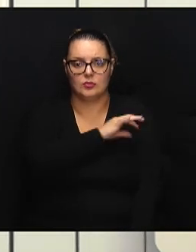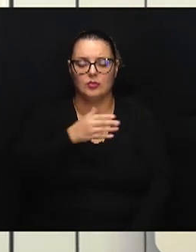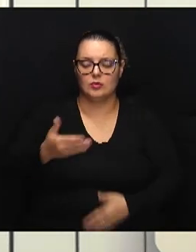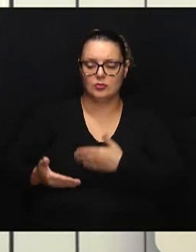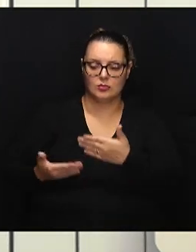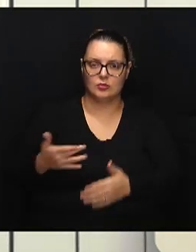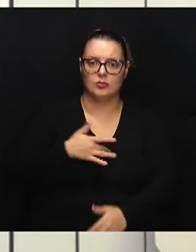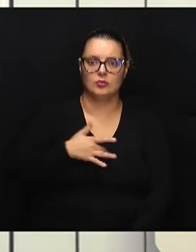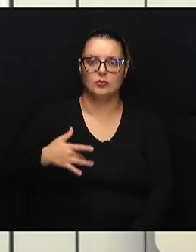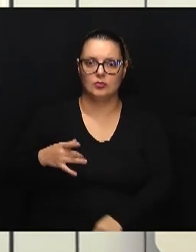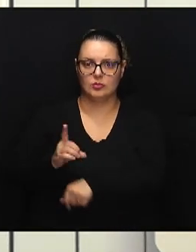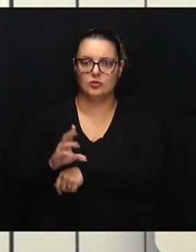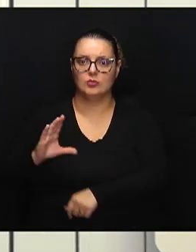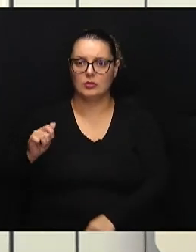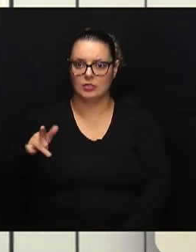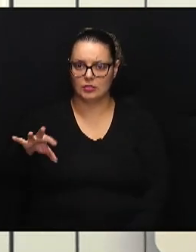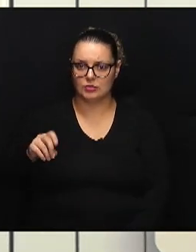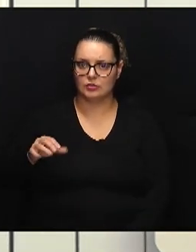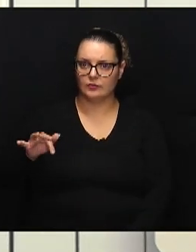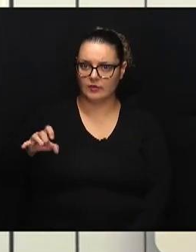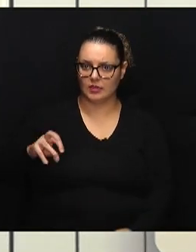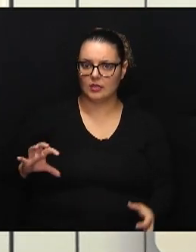Saúde Dr. Cândido Ferreira.